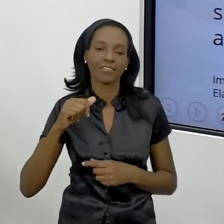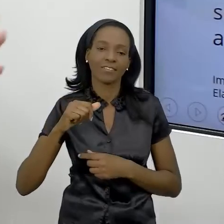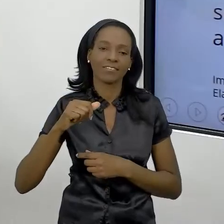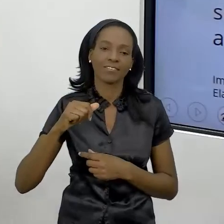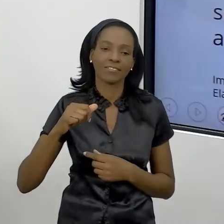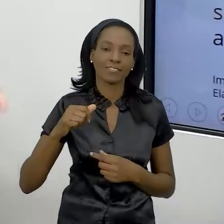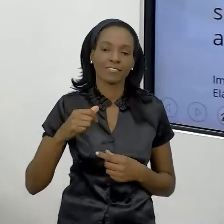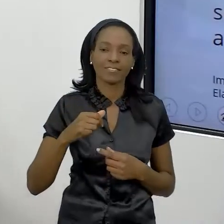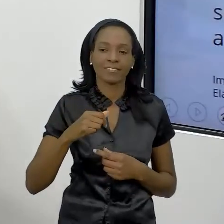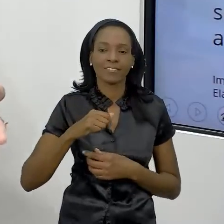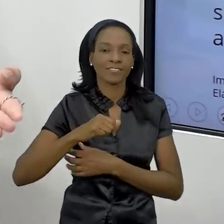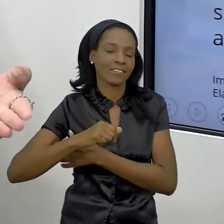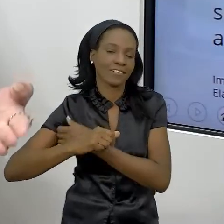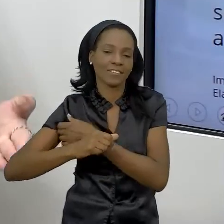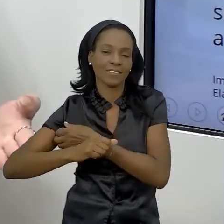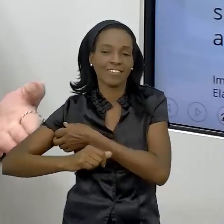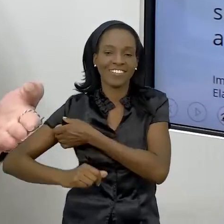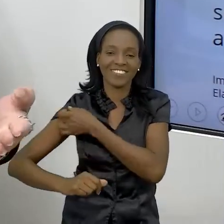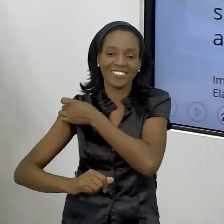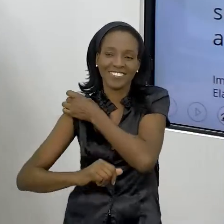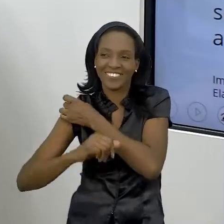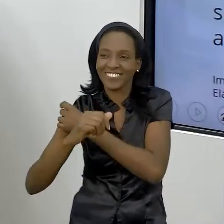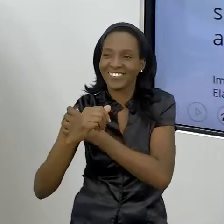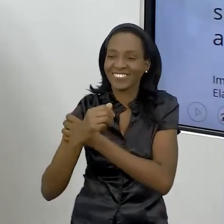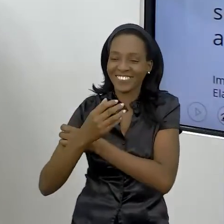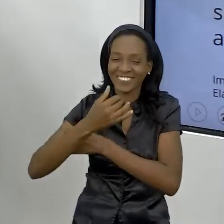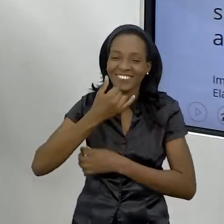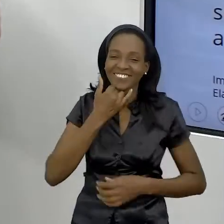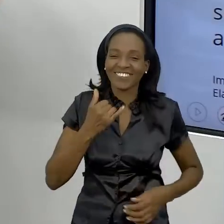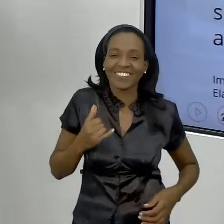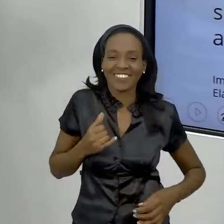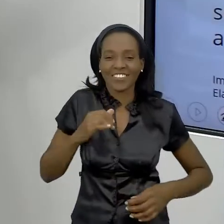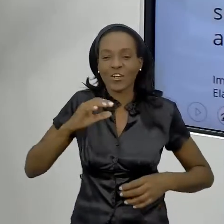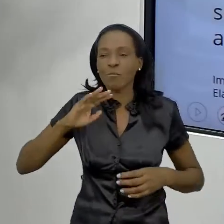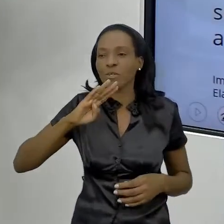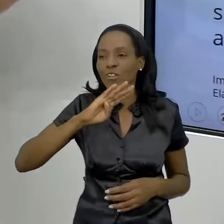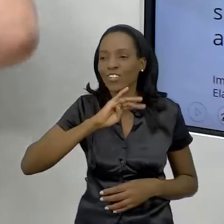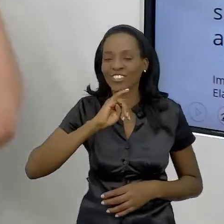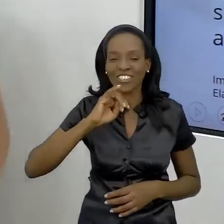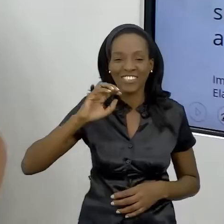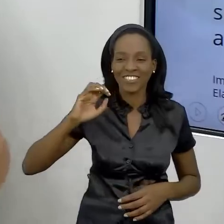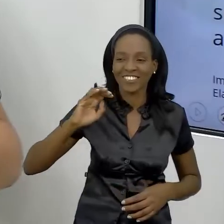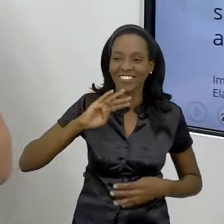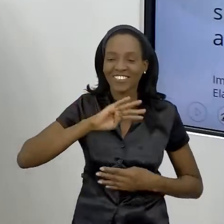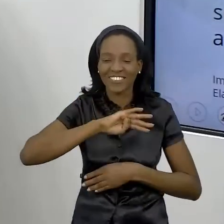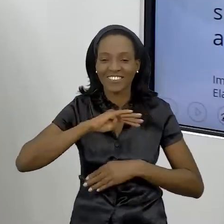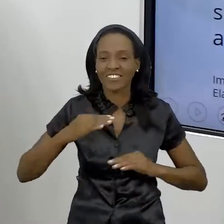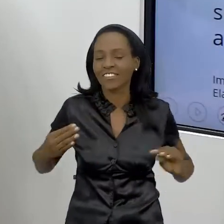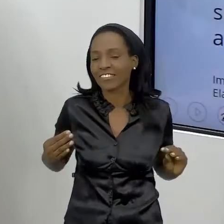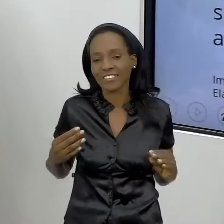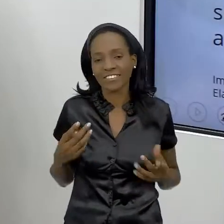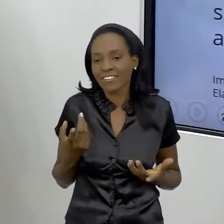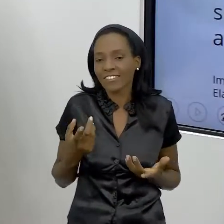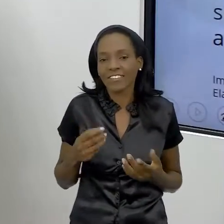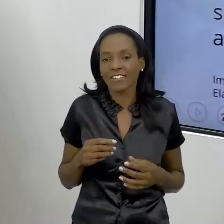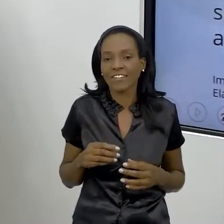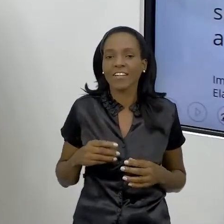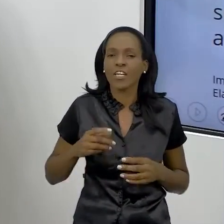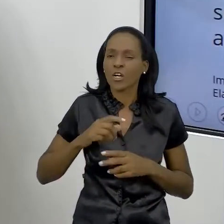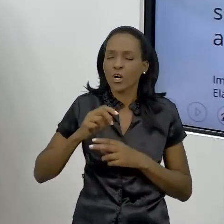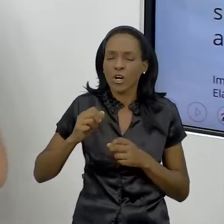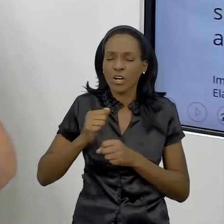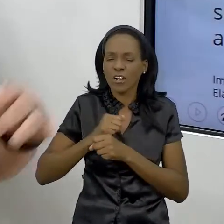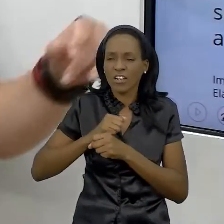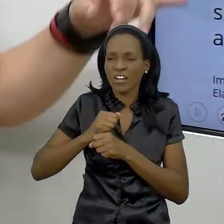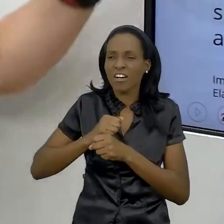Por questão, a desculpa era biológica. E durante muito tempo se colocou esse embate. Só